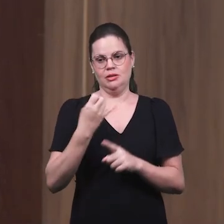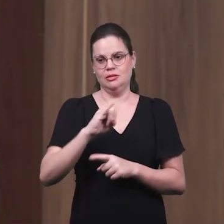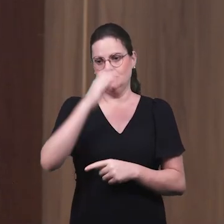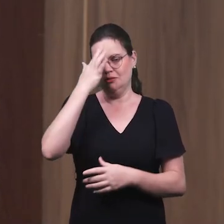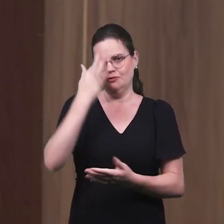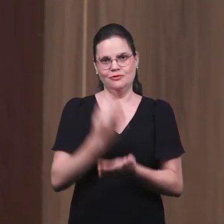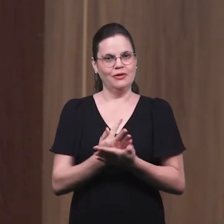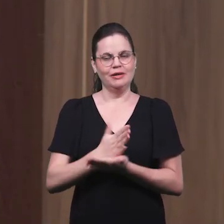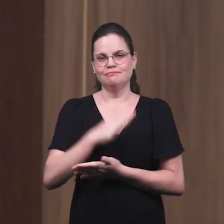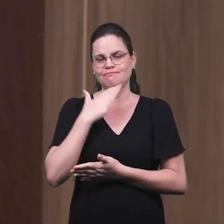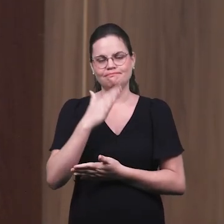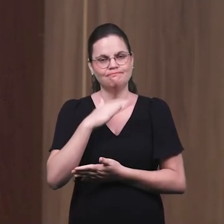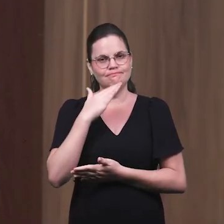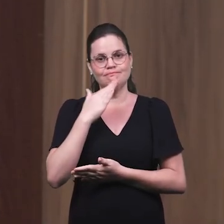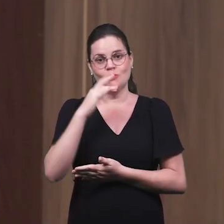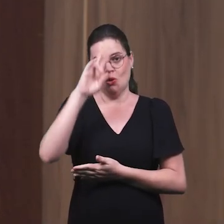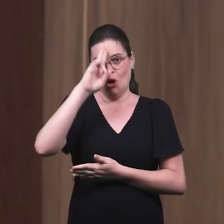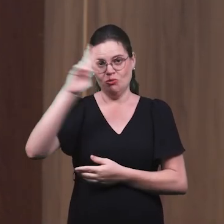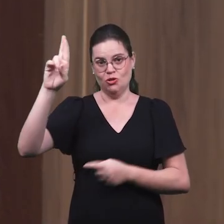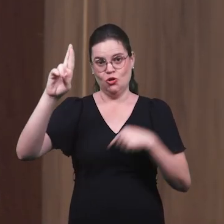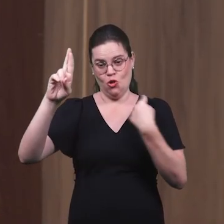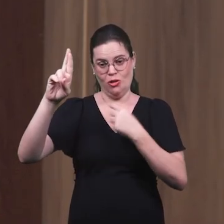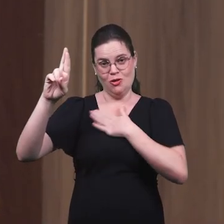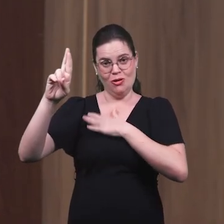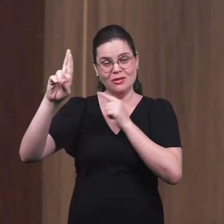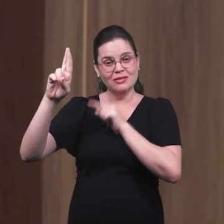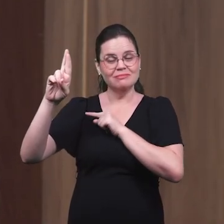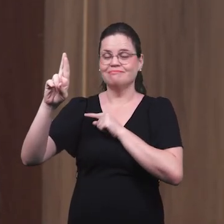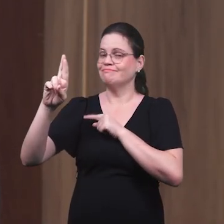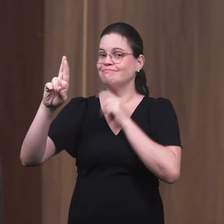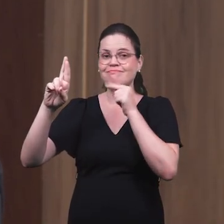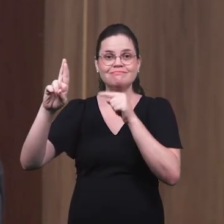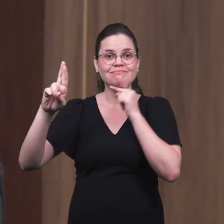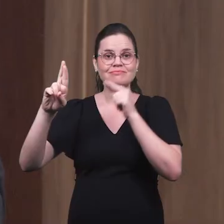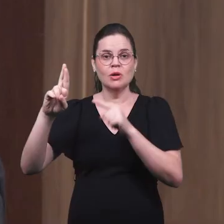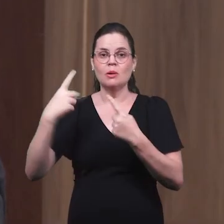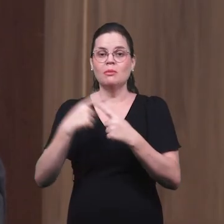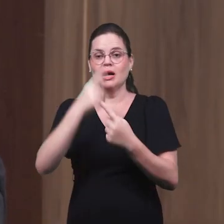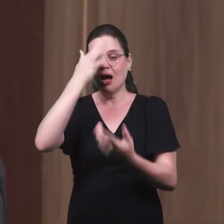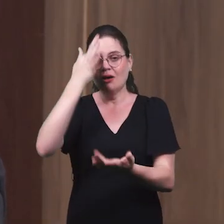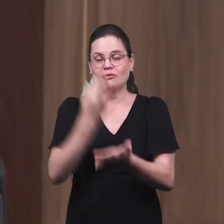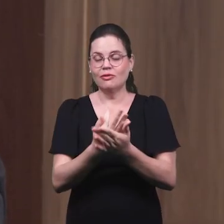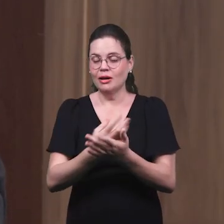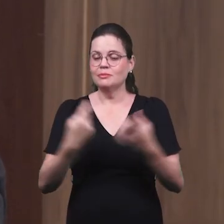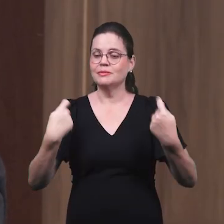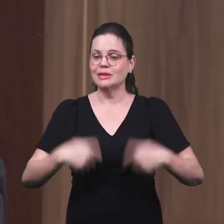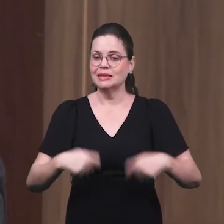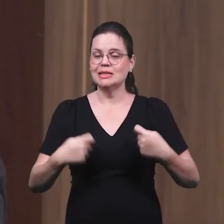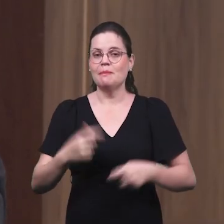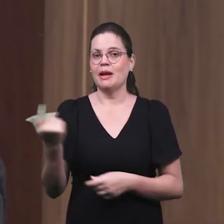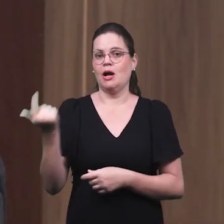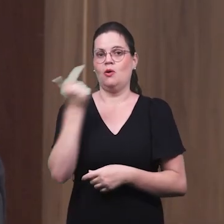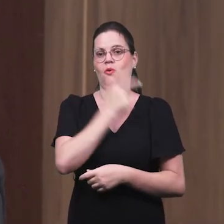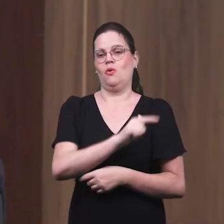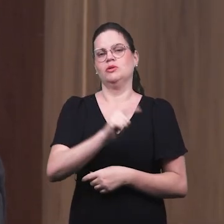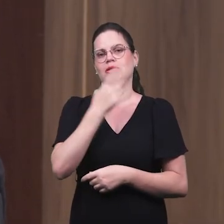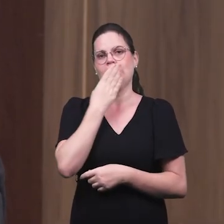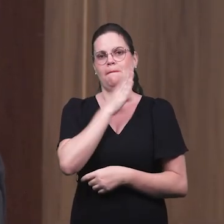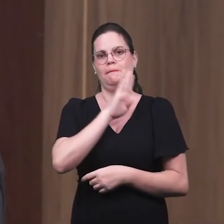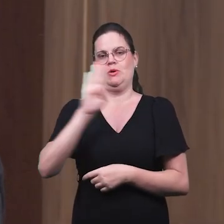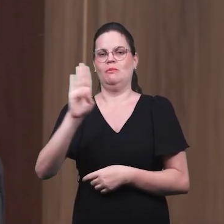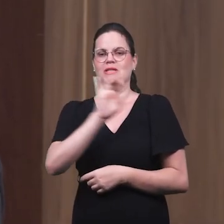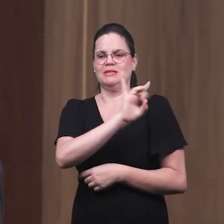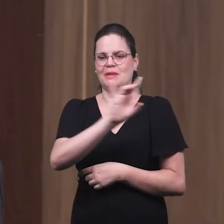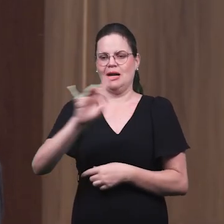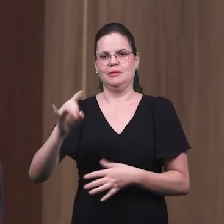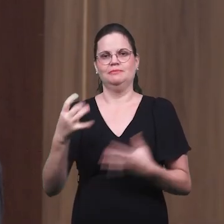é impossível agradar ao Senhor, porque sem fé é impossível tomar posse das promessas que Deus tem para cada um de nós.